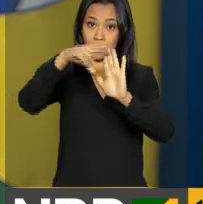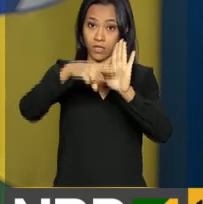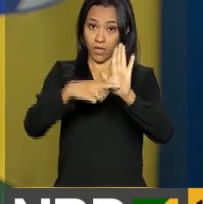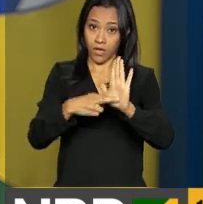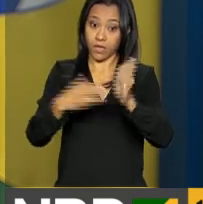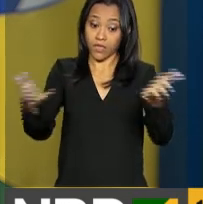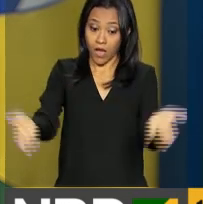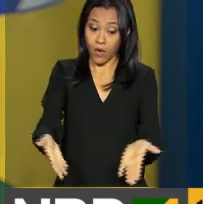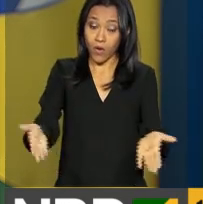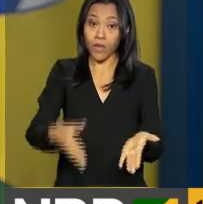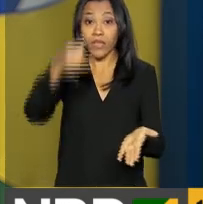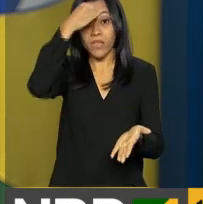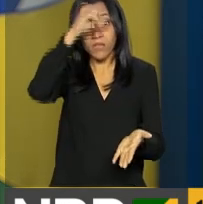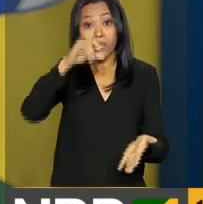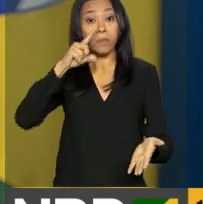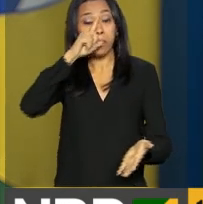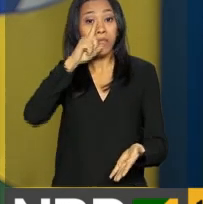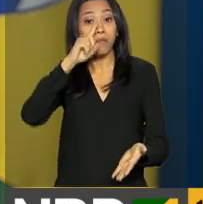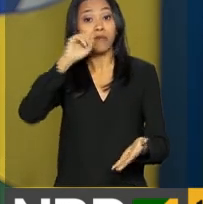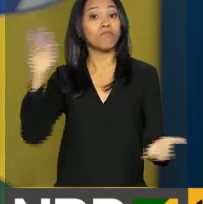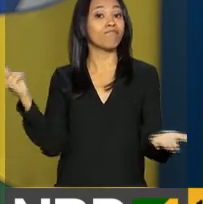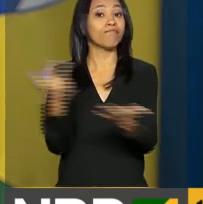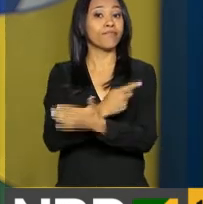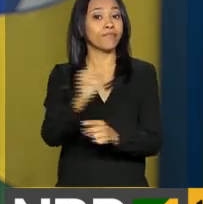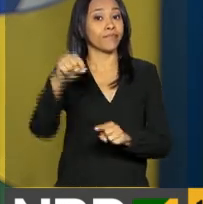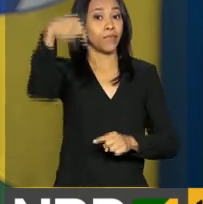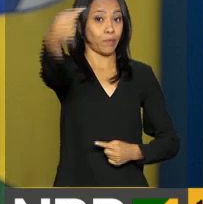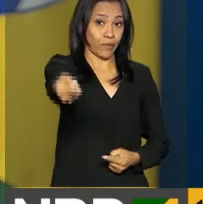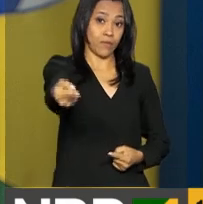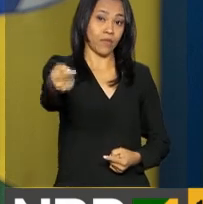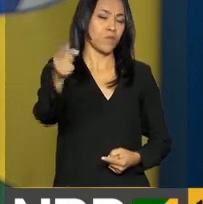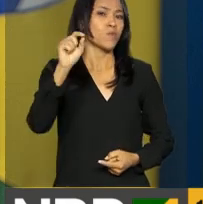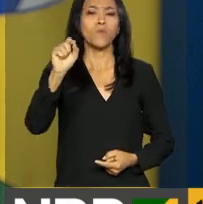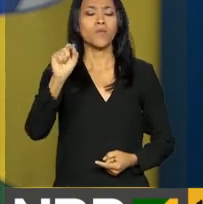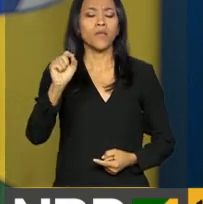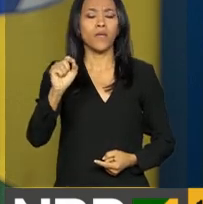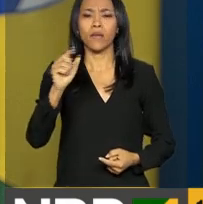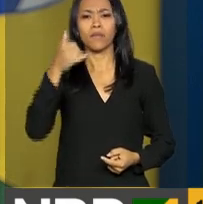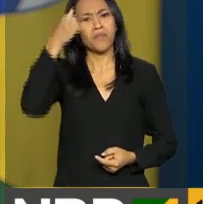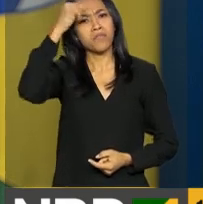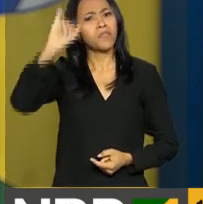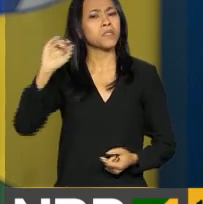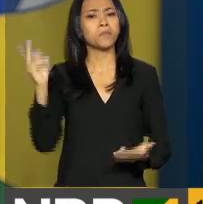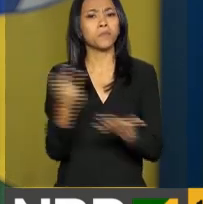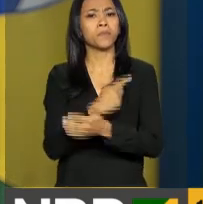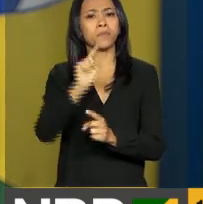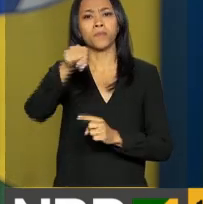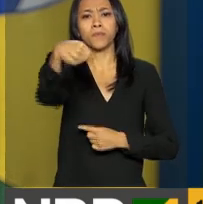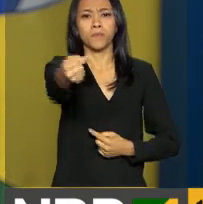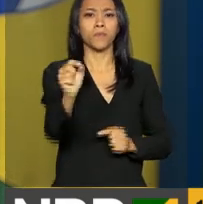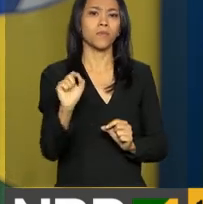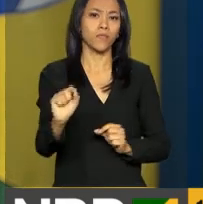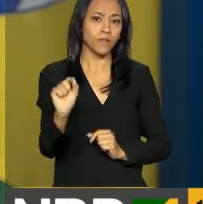desastre ali na frente. Qual é o desastre? Desastre já